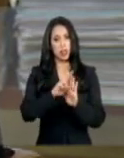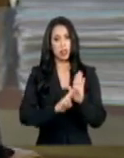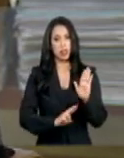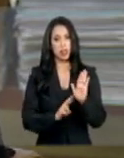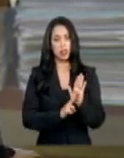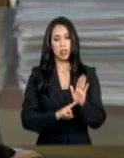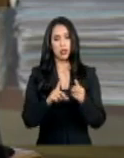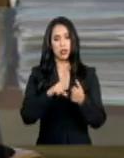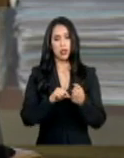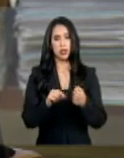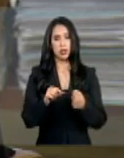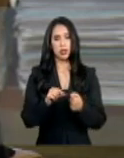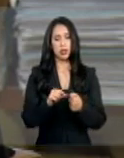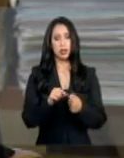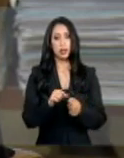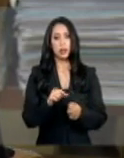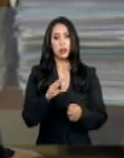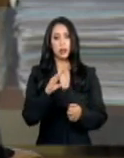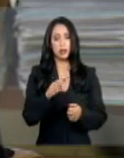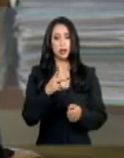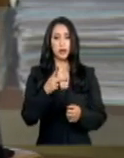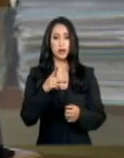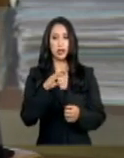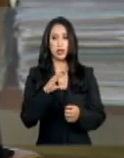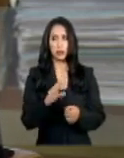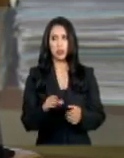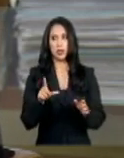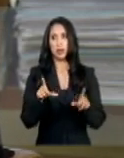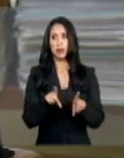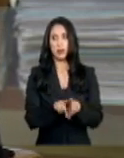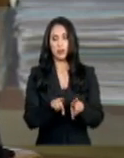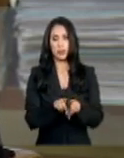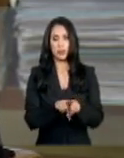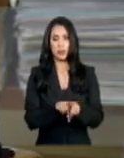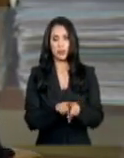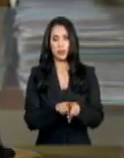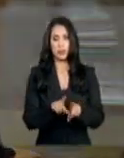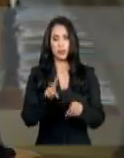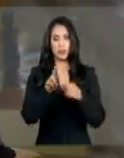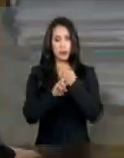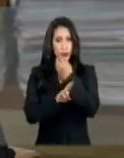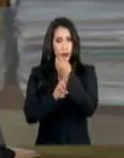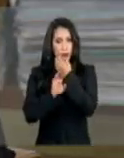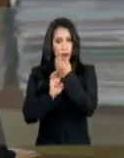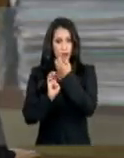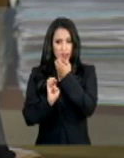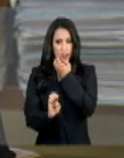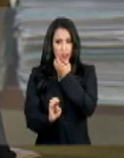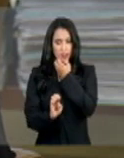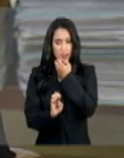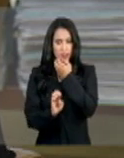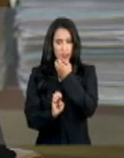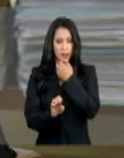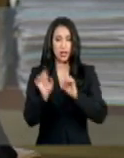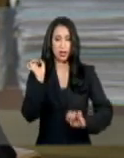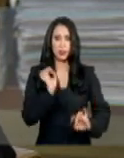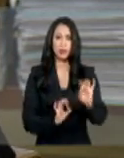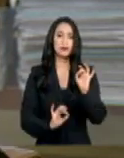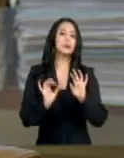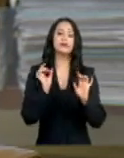diego tal do cpc aplicável também ao recurso aos recursos ordinário e repetitiva e especial